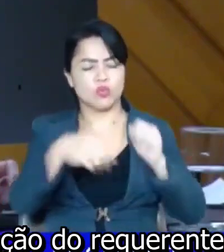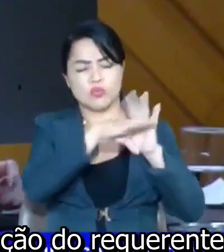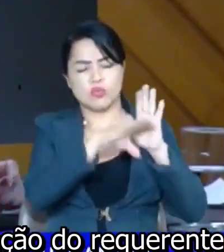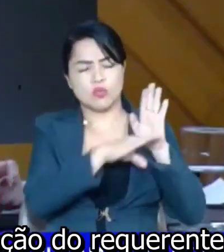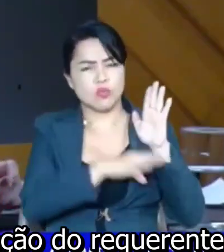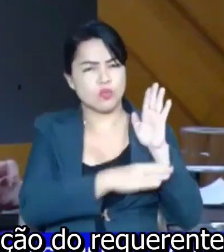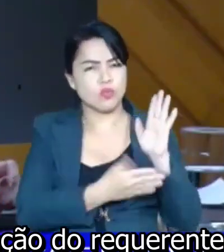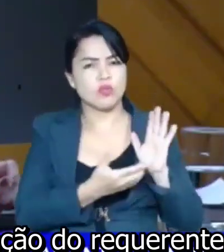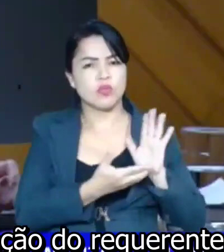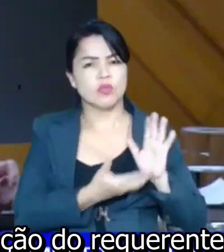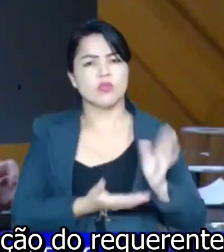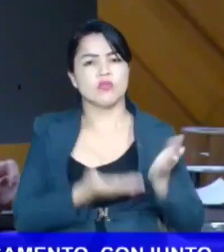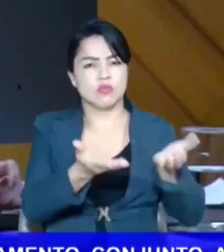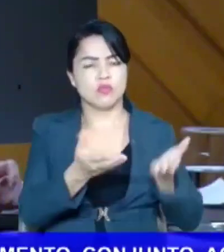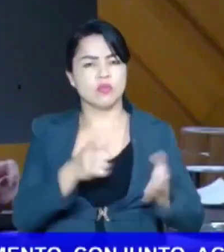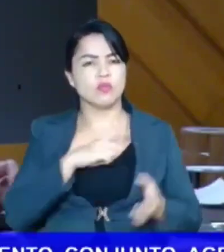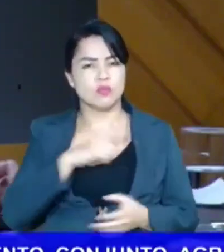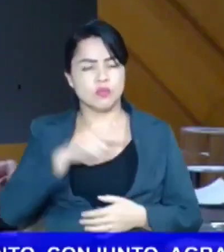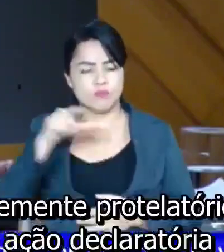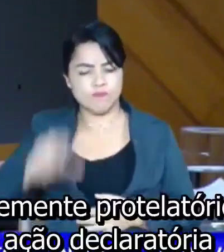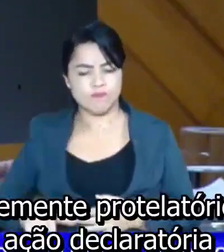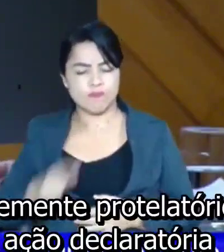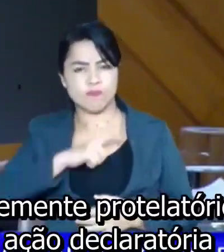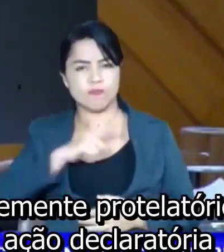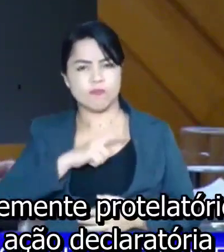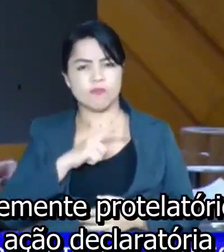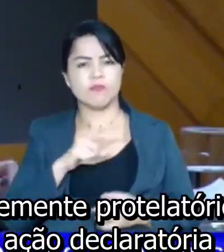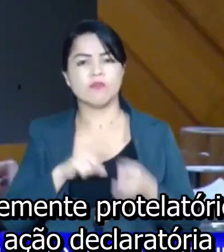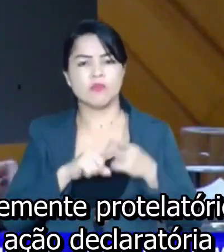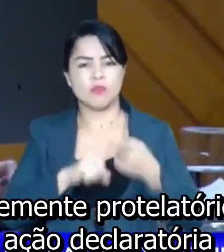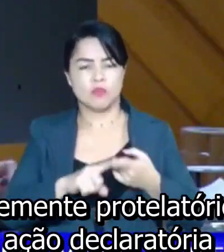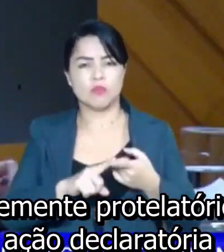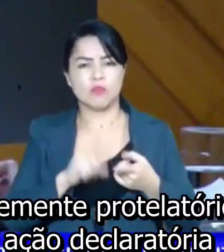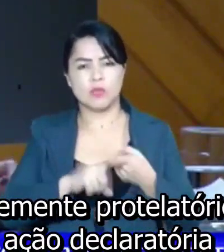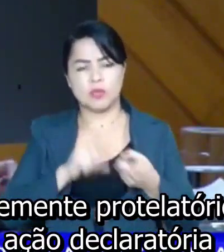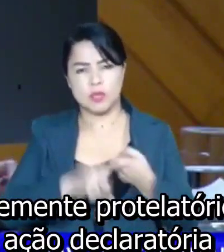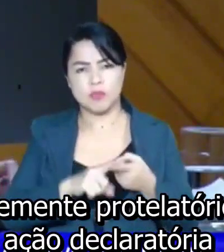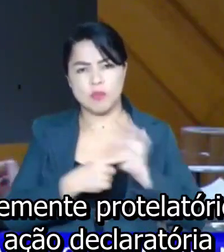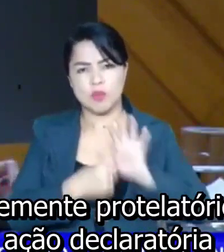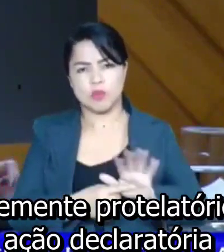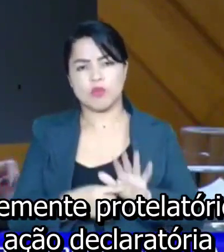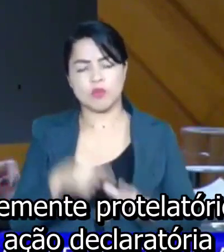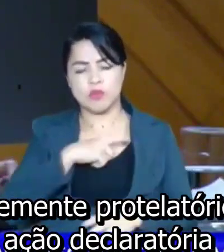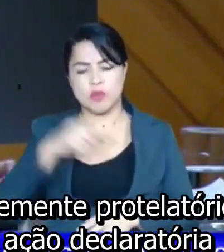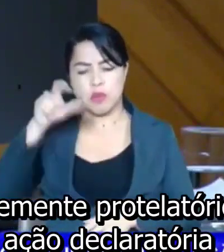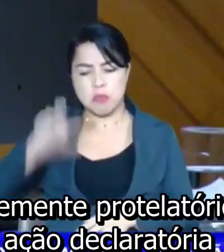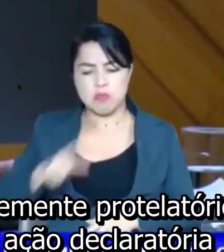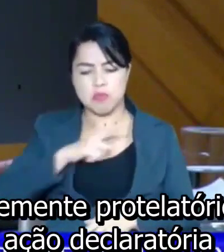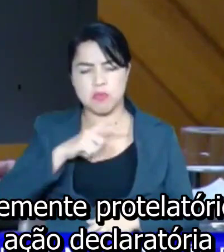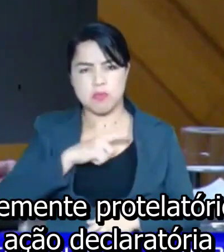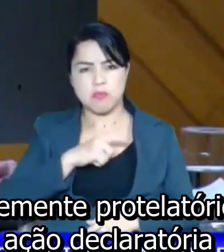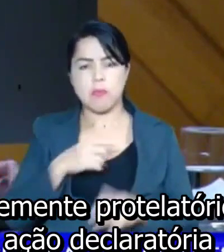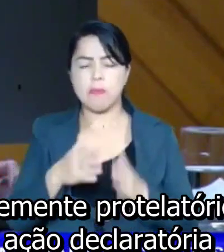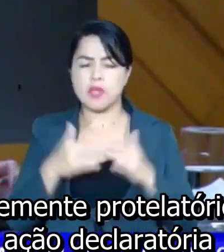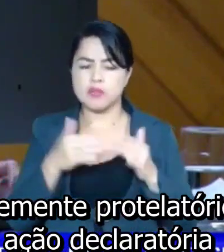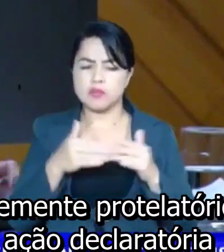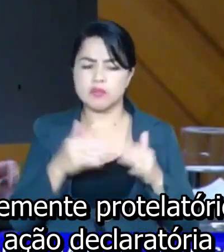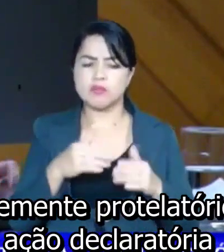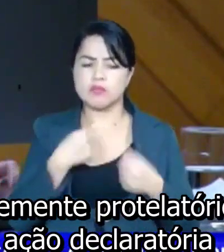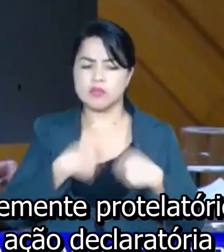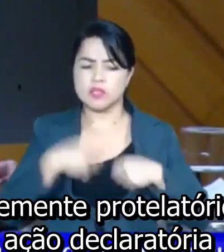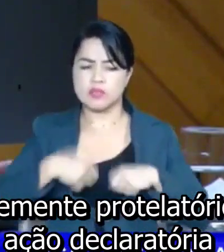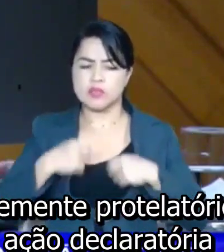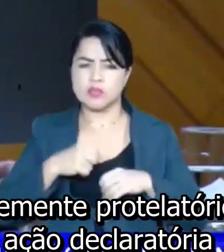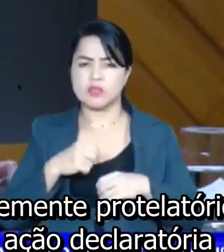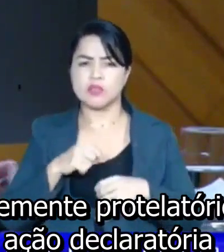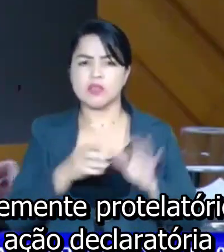que culminou na condenação do requerente. Alegou ainda que a presente demanda possui caráter eminentemente protelatório, na